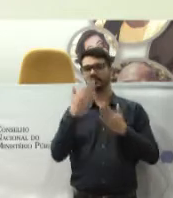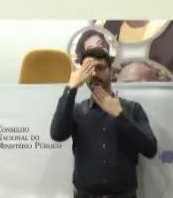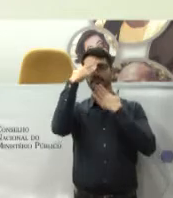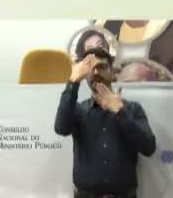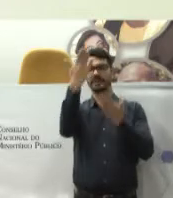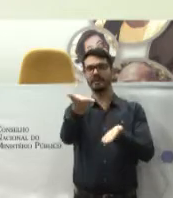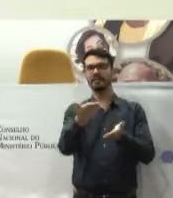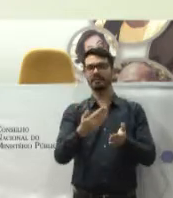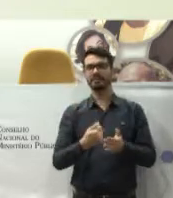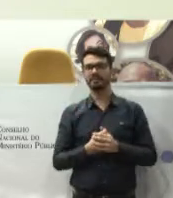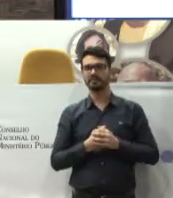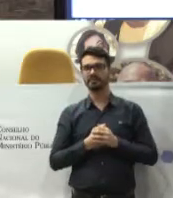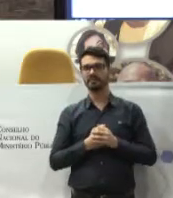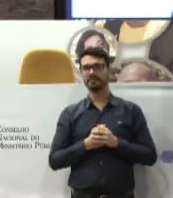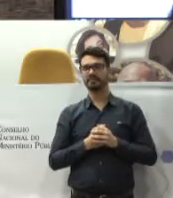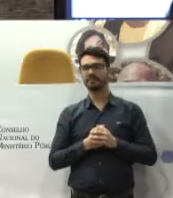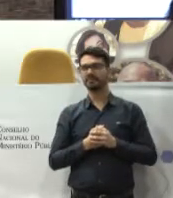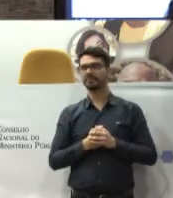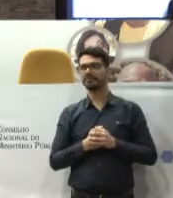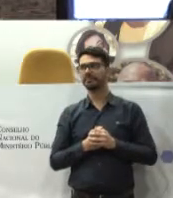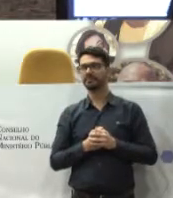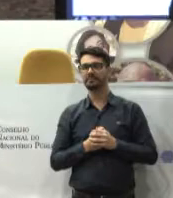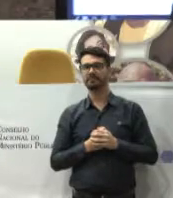Muito obrigado.